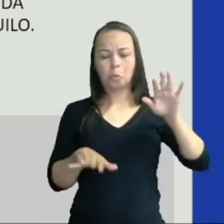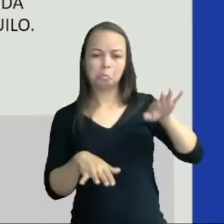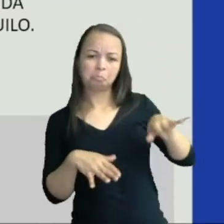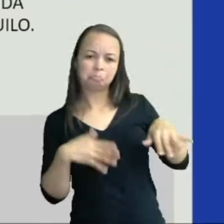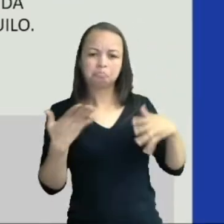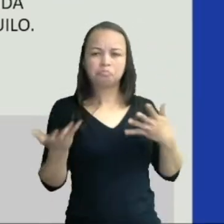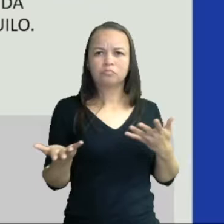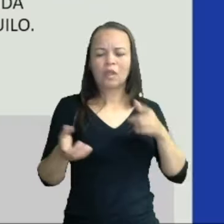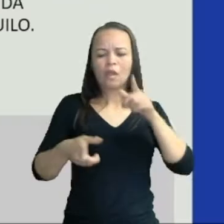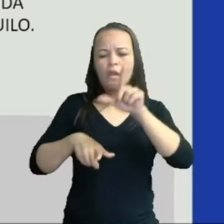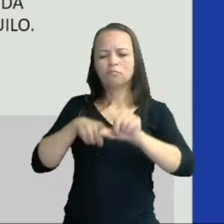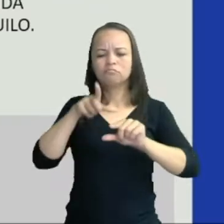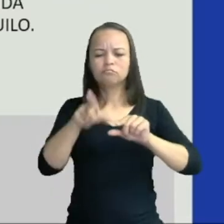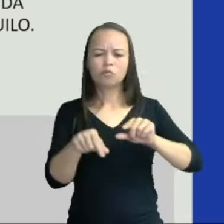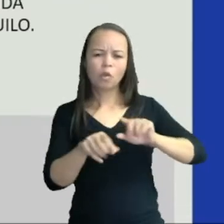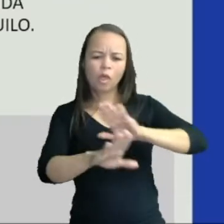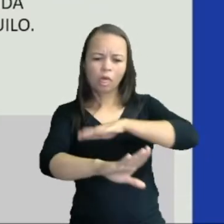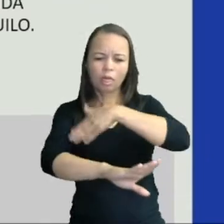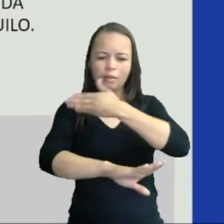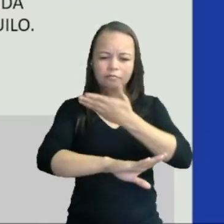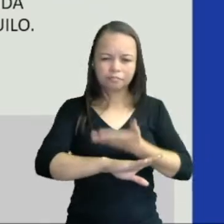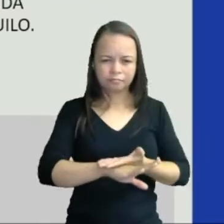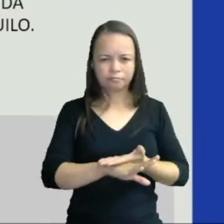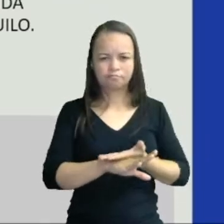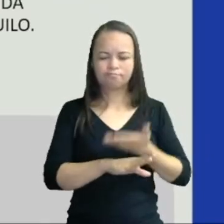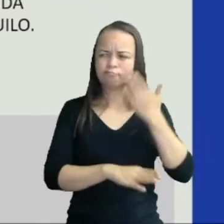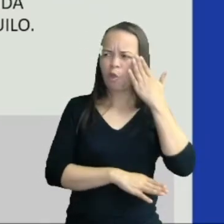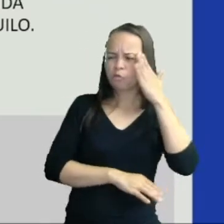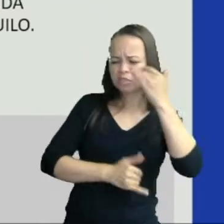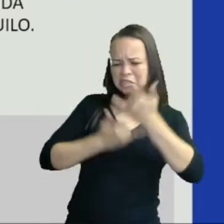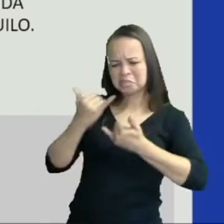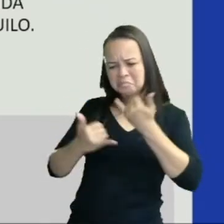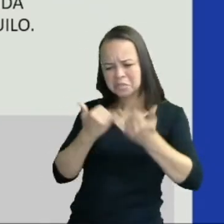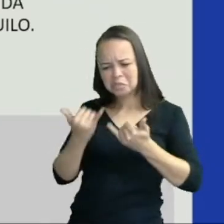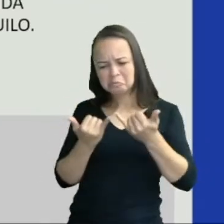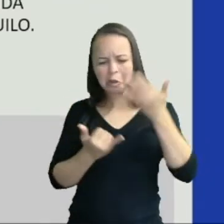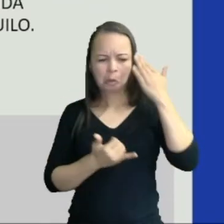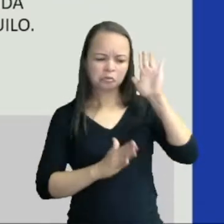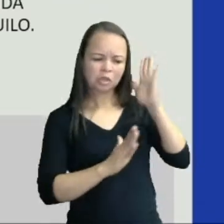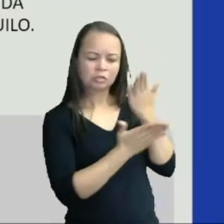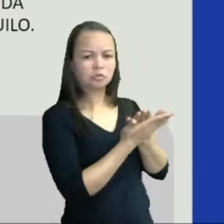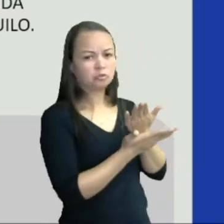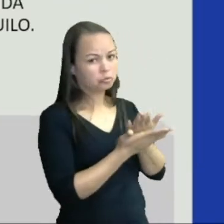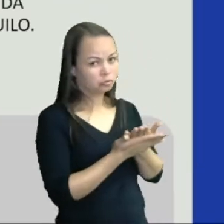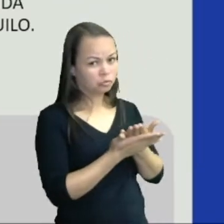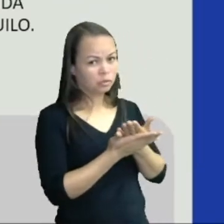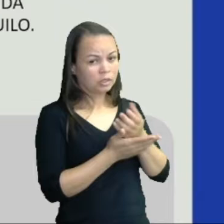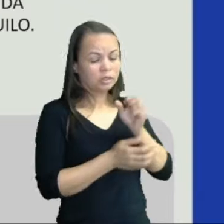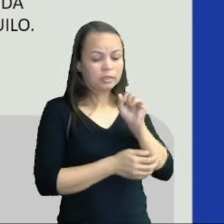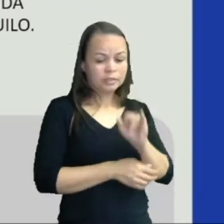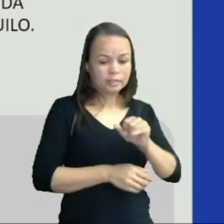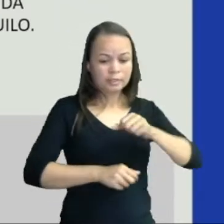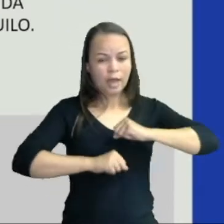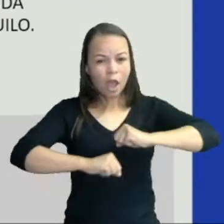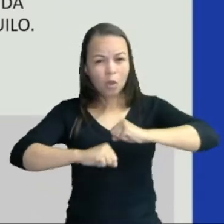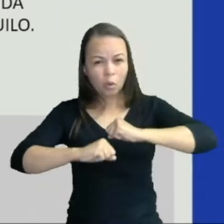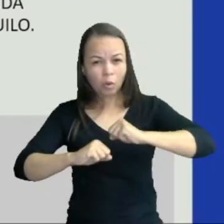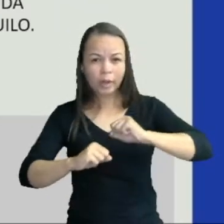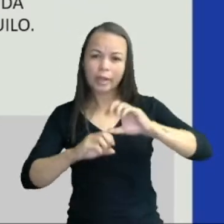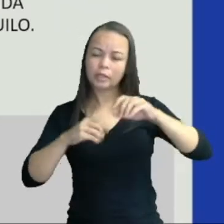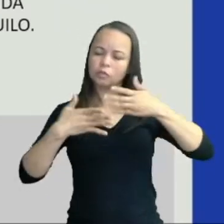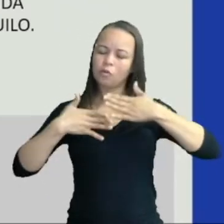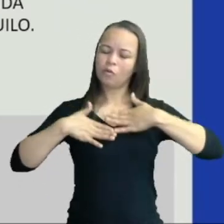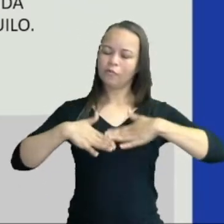vivo escolhendo o dia inteiro. Não sei se brinco, não sei se estudo, se saio correndo ou fico